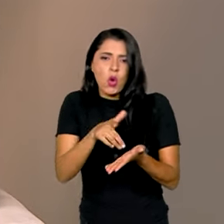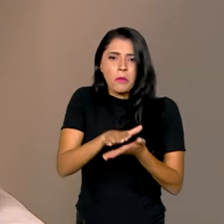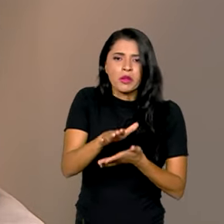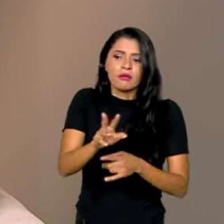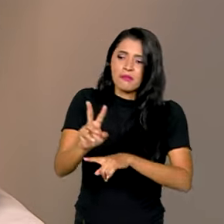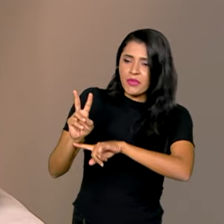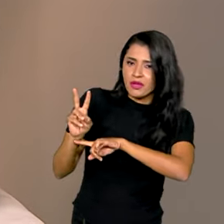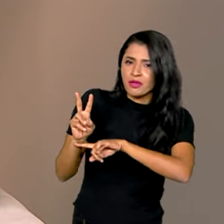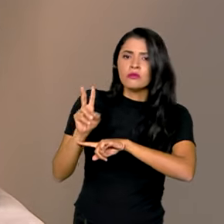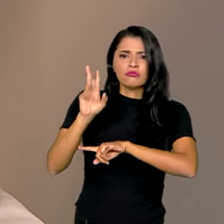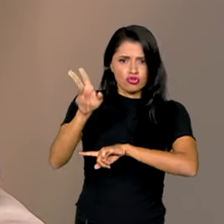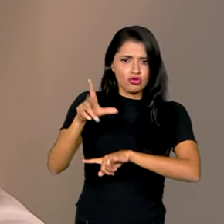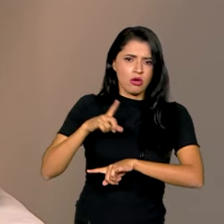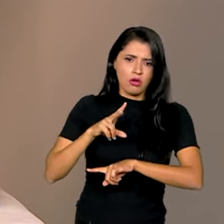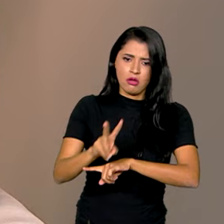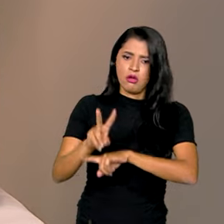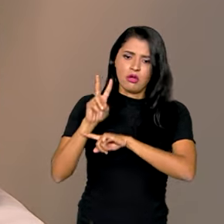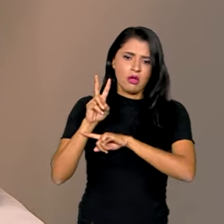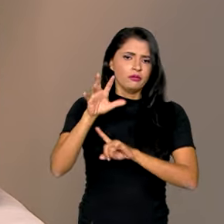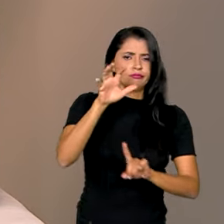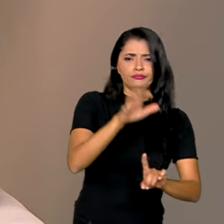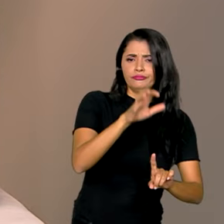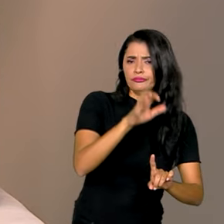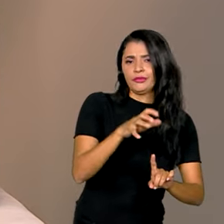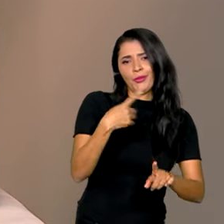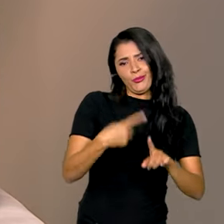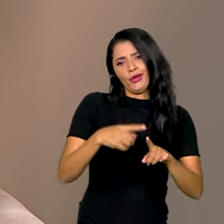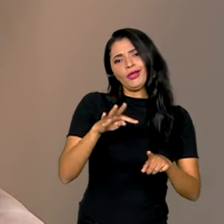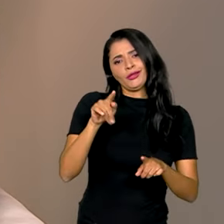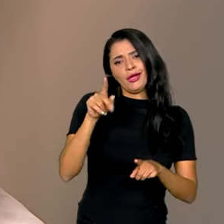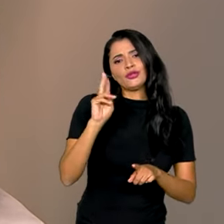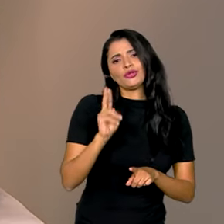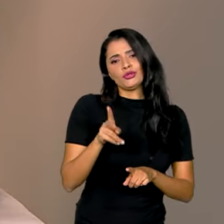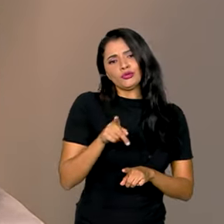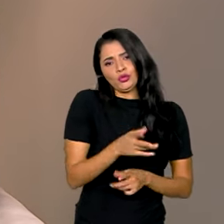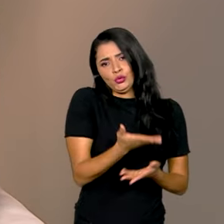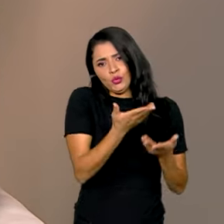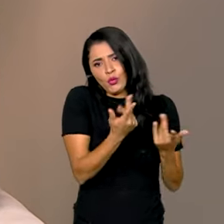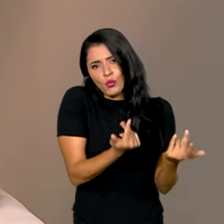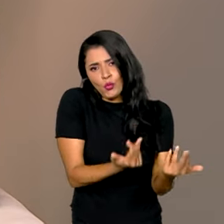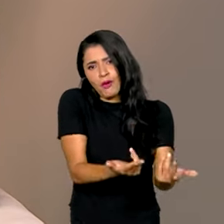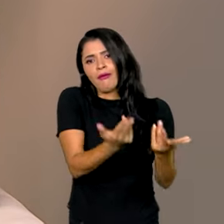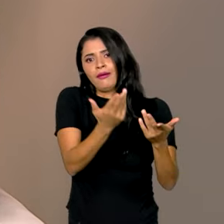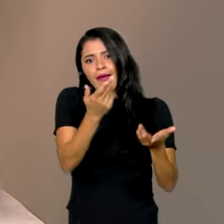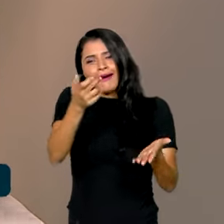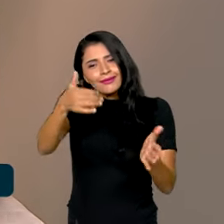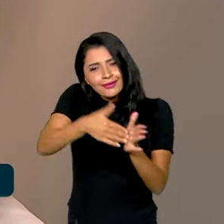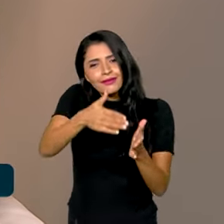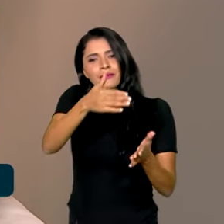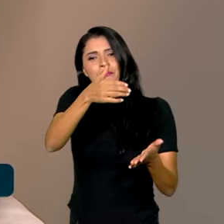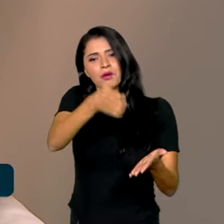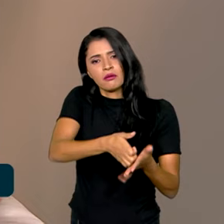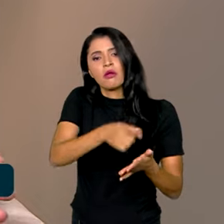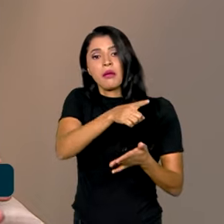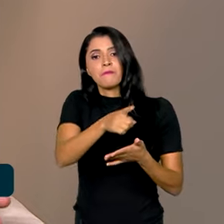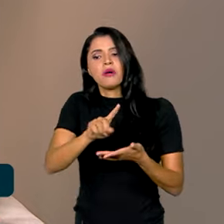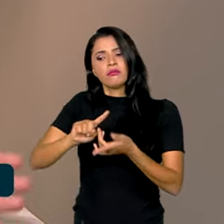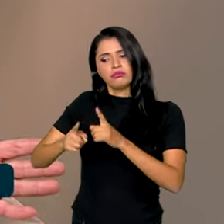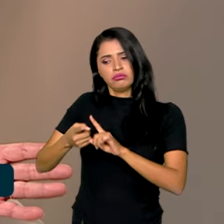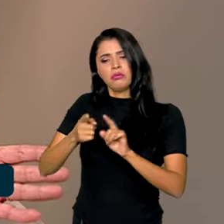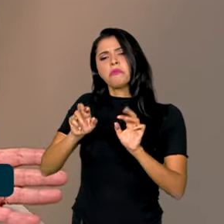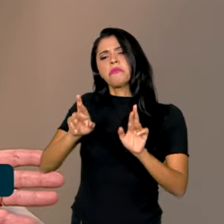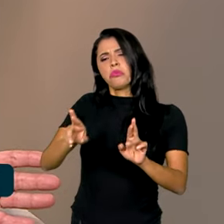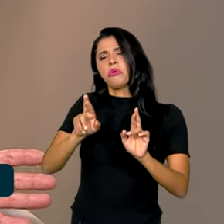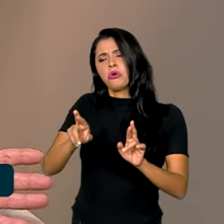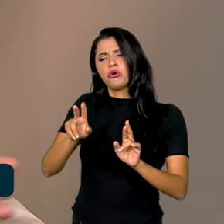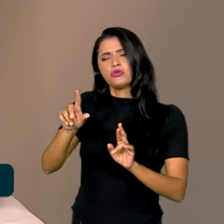crédito, que já tem um empréstimo, não vai afetar porque ele vai continuar com a taxa de juros. Mas abre uma perspectiva dele renegociar essa dívida agora no futuro a